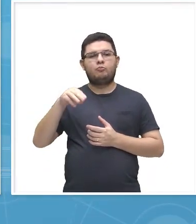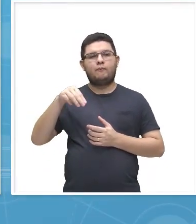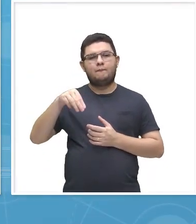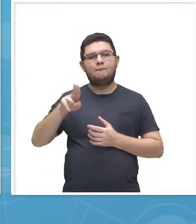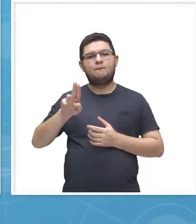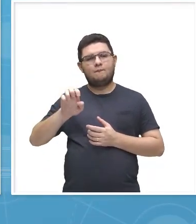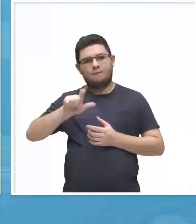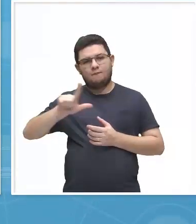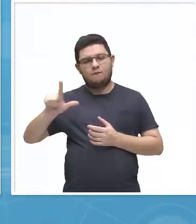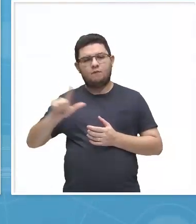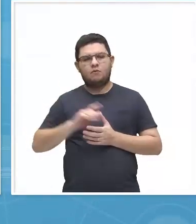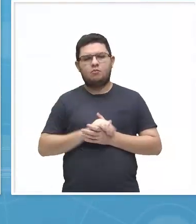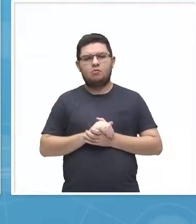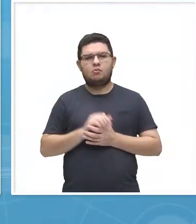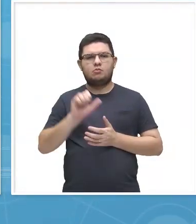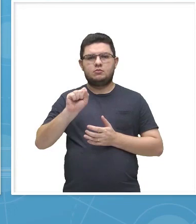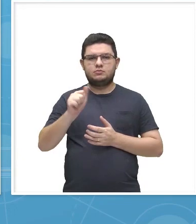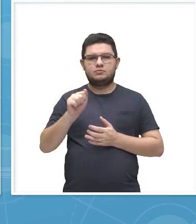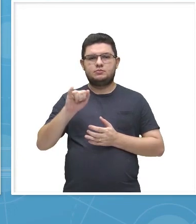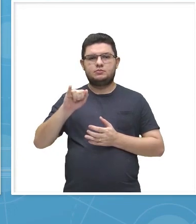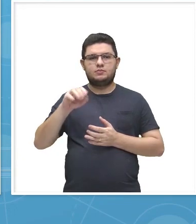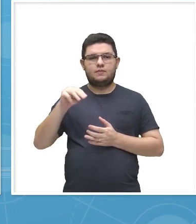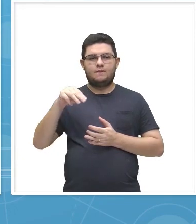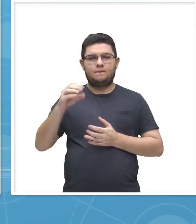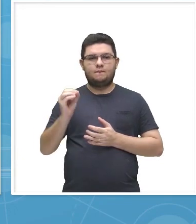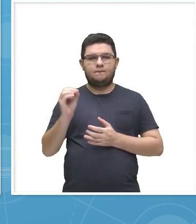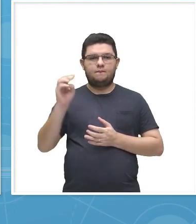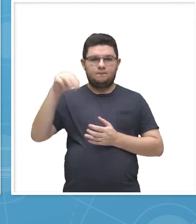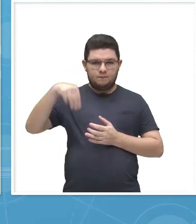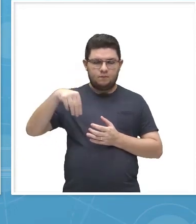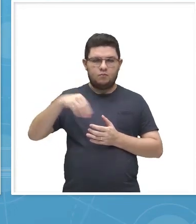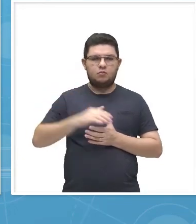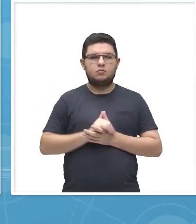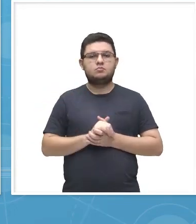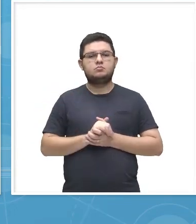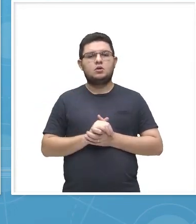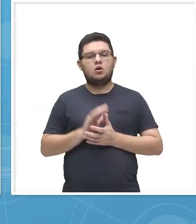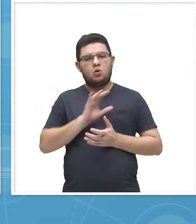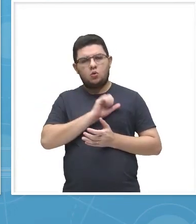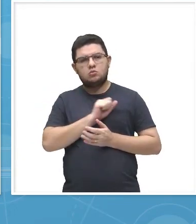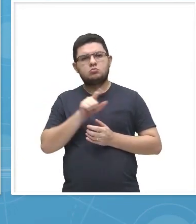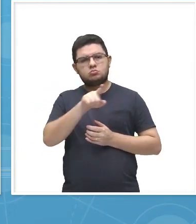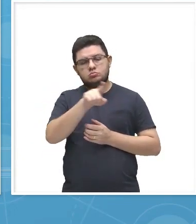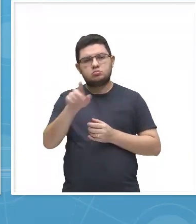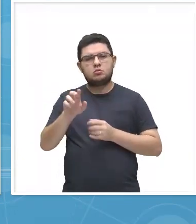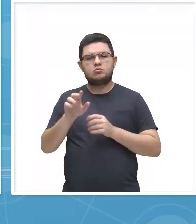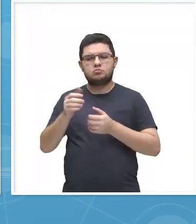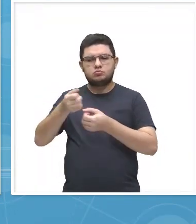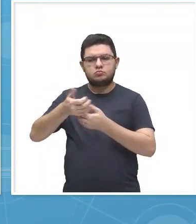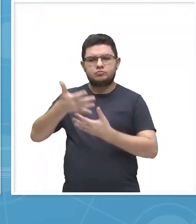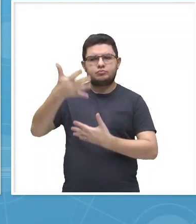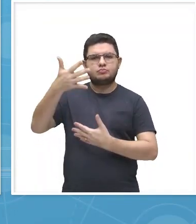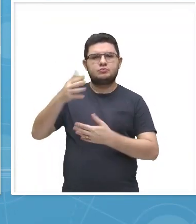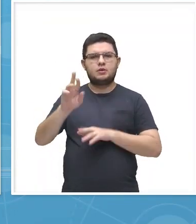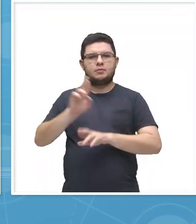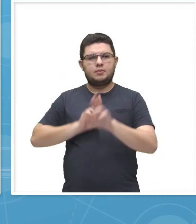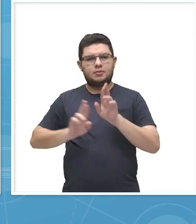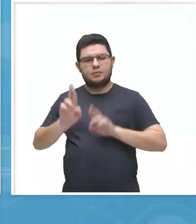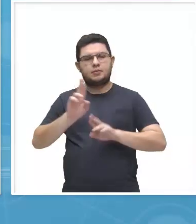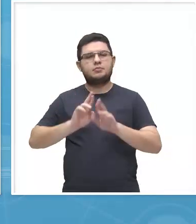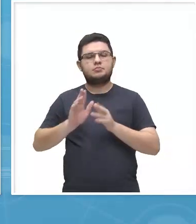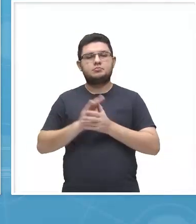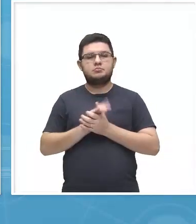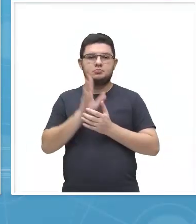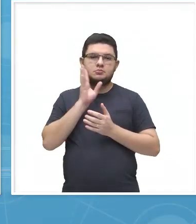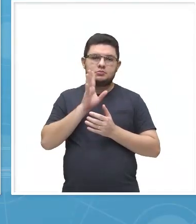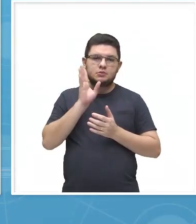muito bem fico muito obrigada pela participação de vocês gostei ó congratulationz muito legal viu esse é o essa utilização